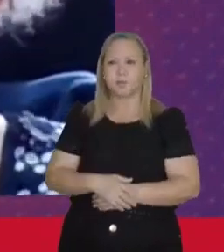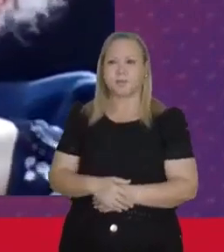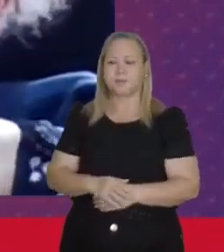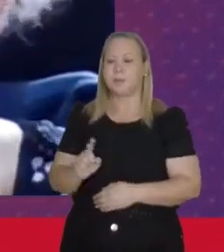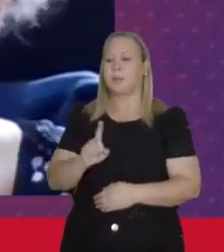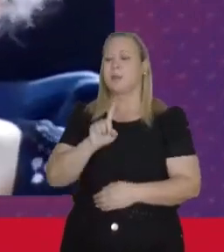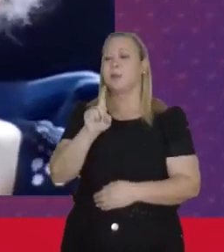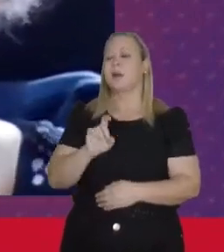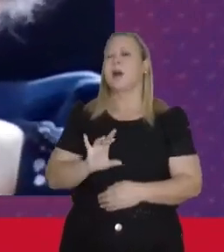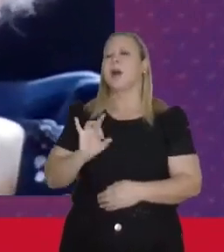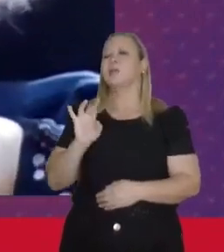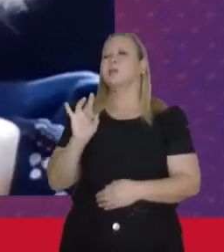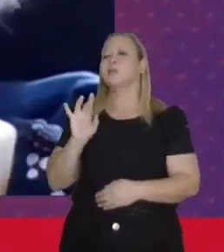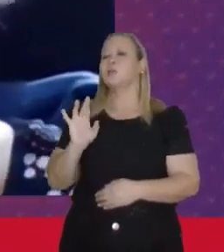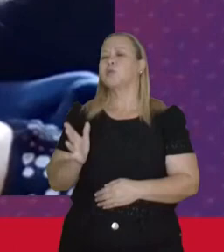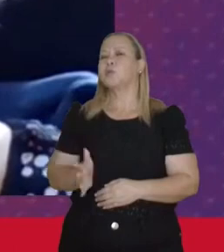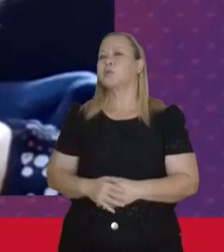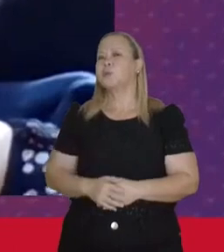Não é só